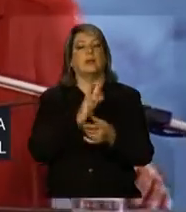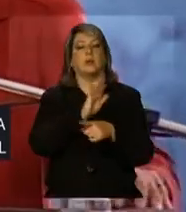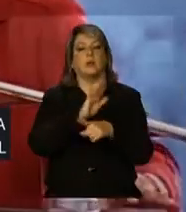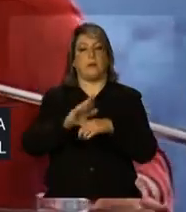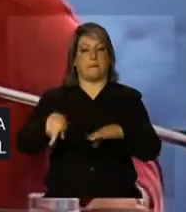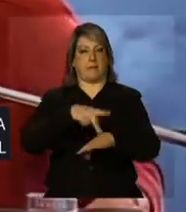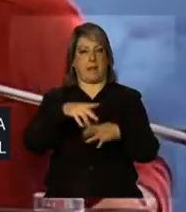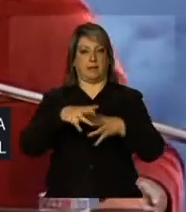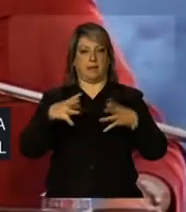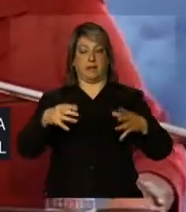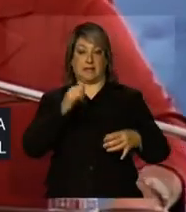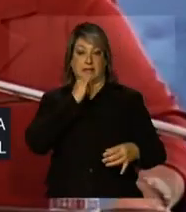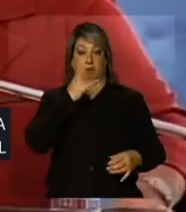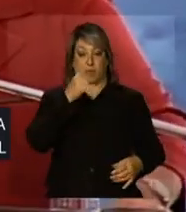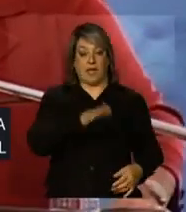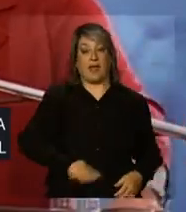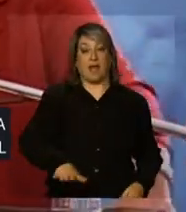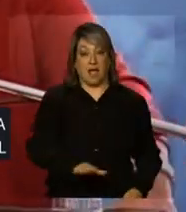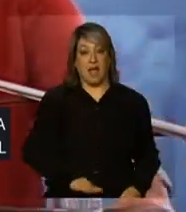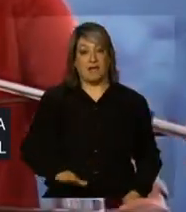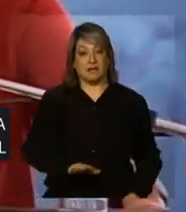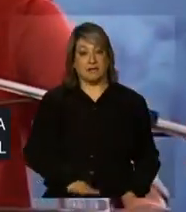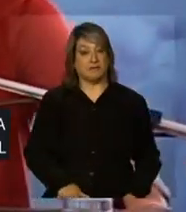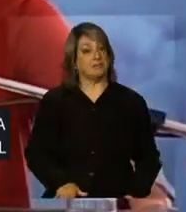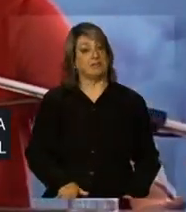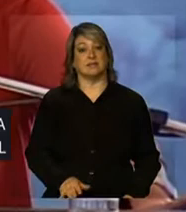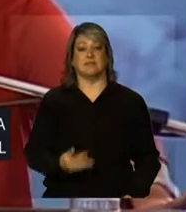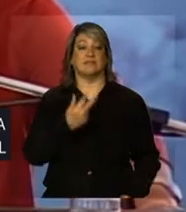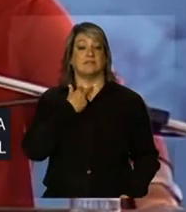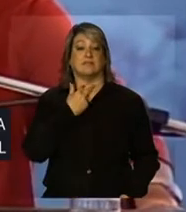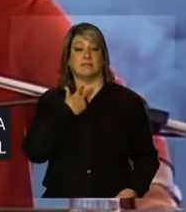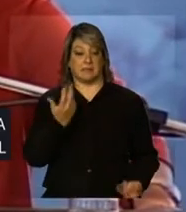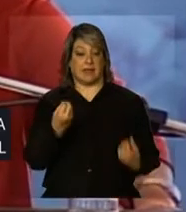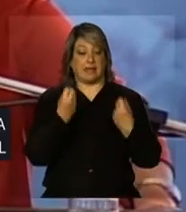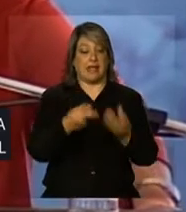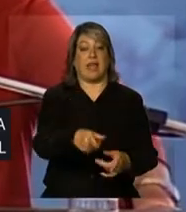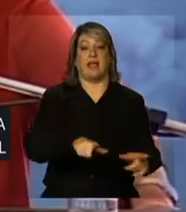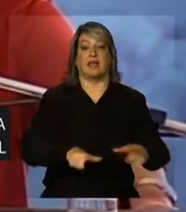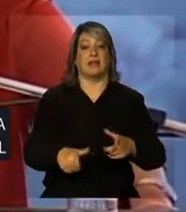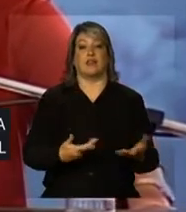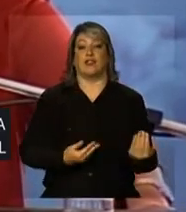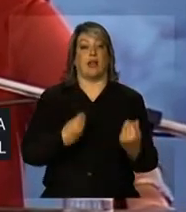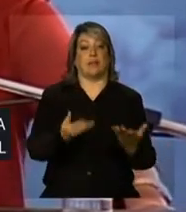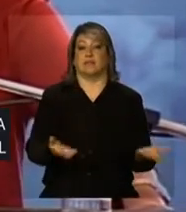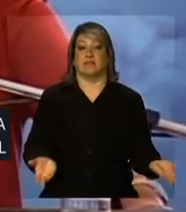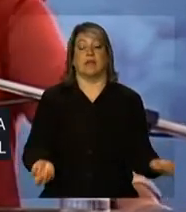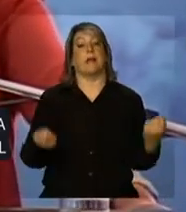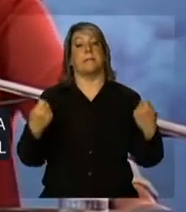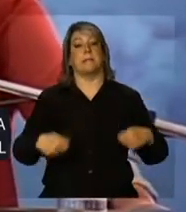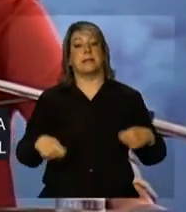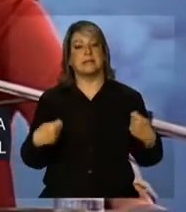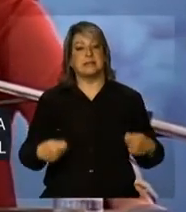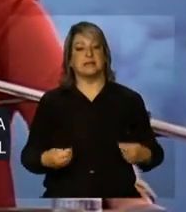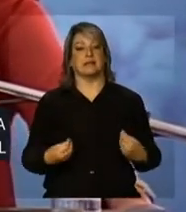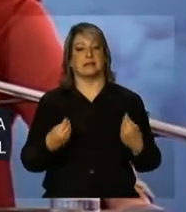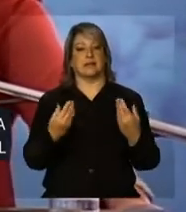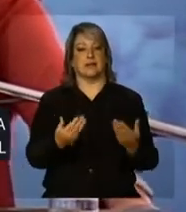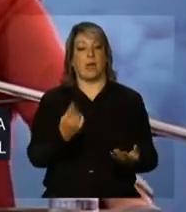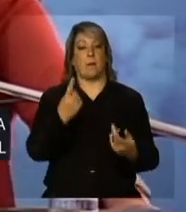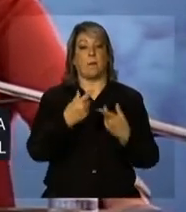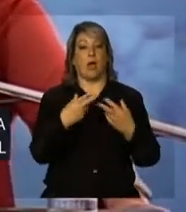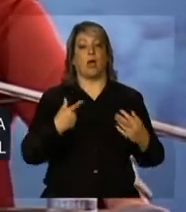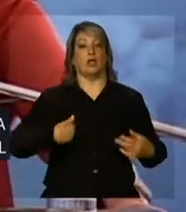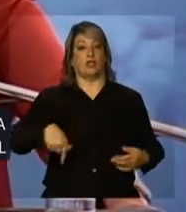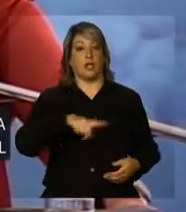país crescendo uma criança não basta isso para uma criança e para um jovem é preciso uma